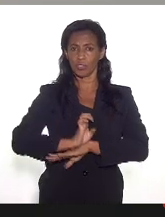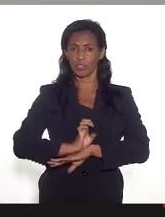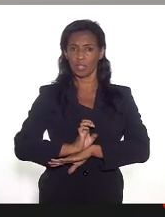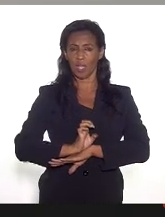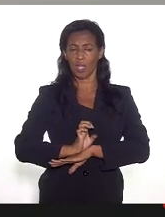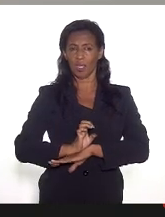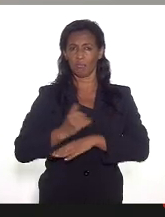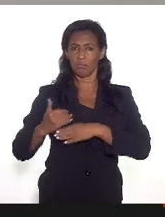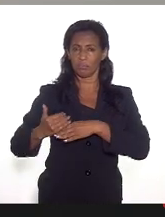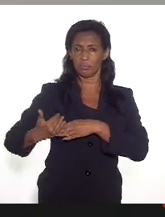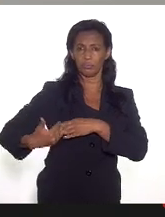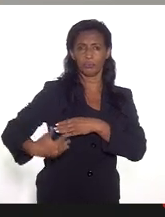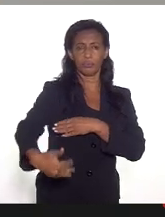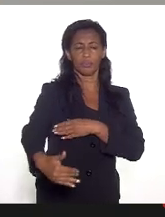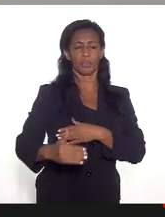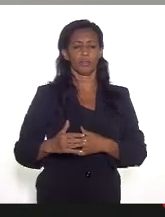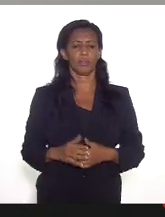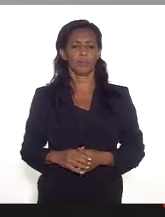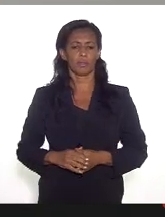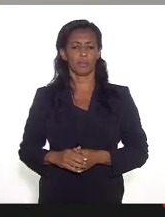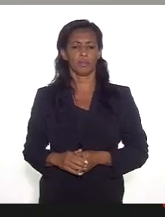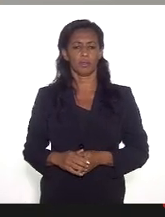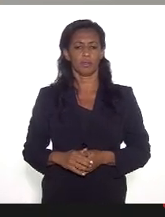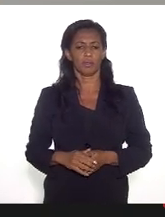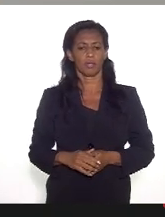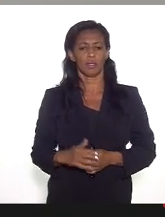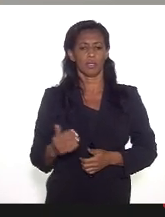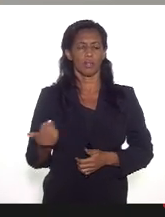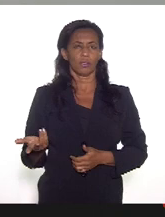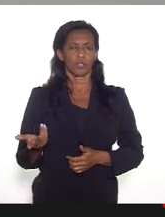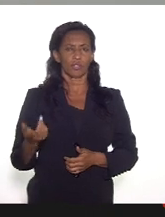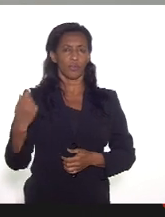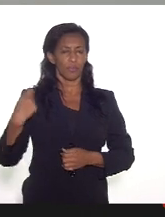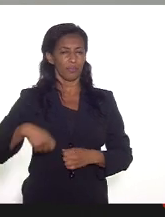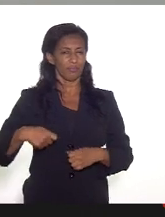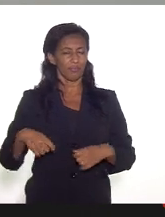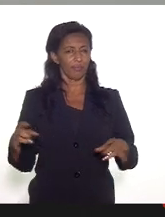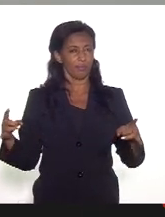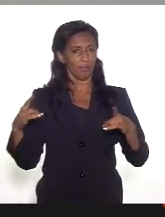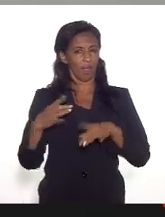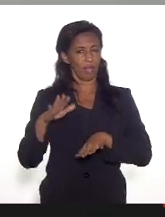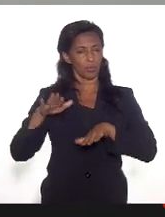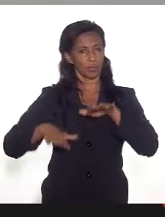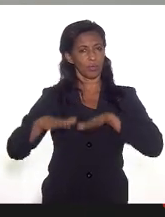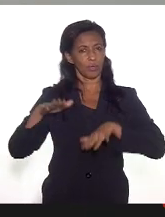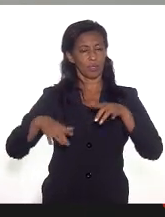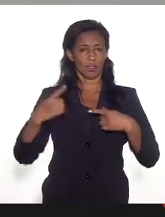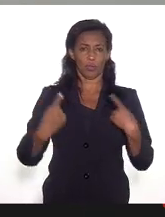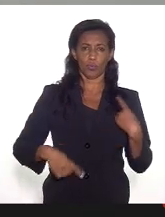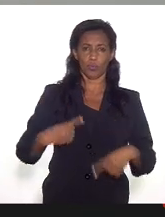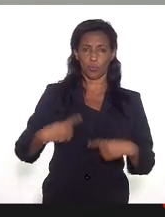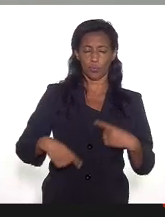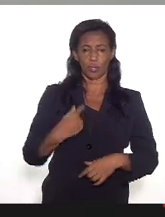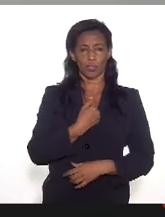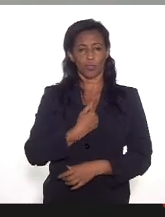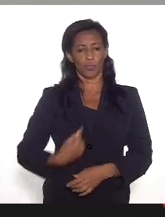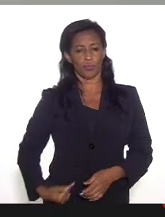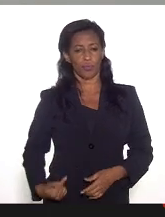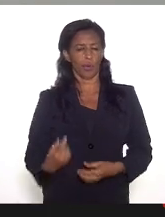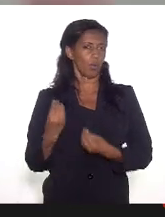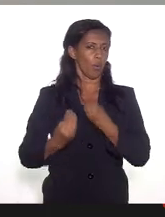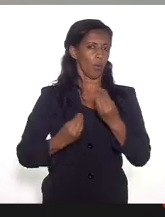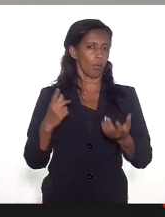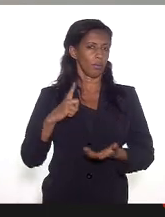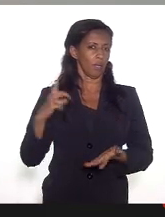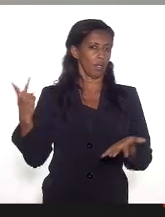políticas de longo prazo, e não deveriam ficar, portanto, tão suscetíveis às oscilações políticas, às oscilações de governo, como tem